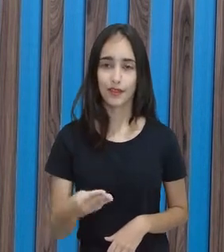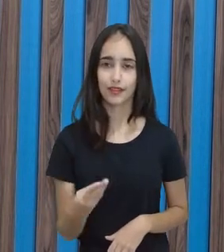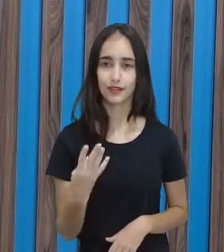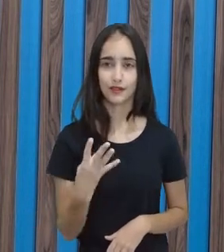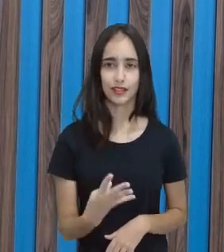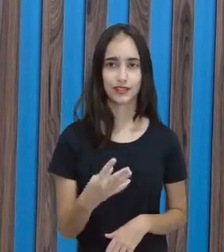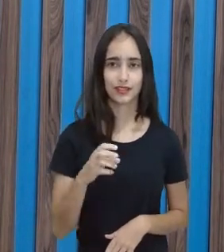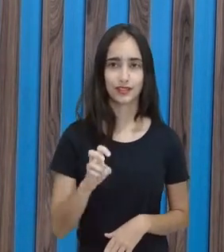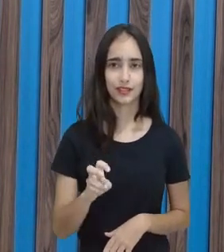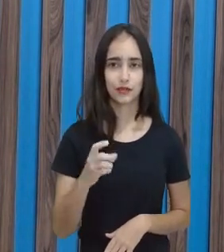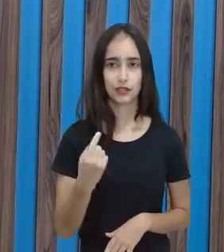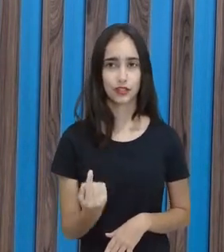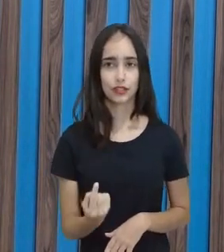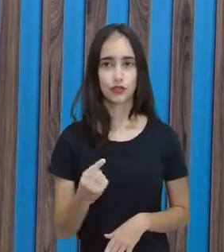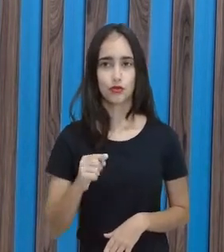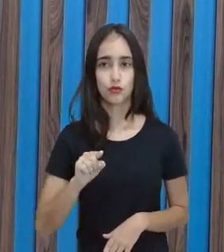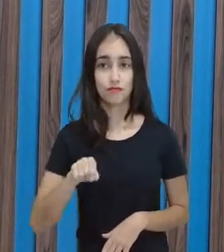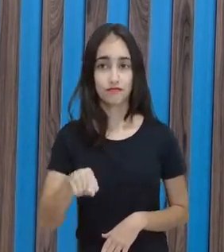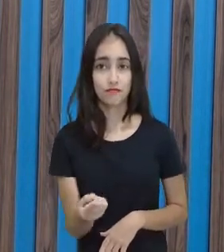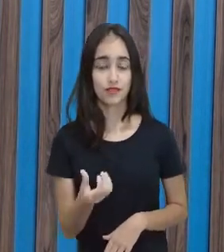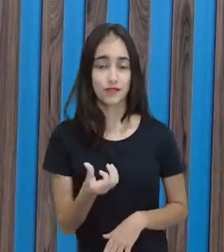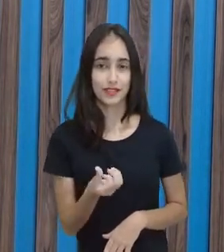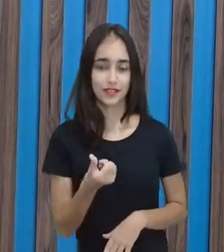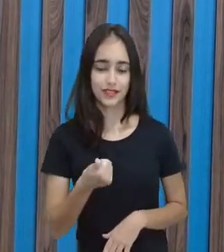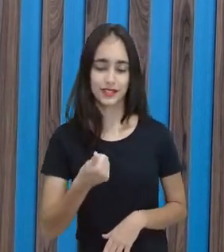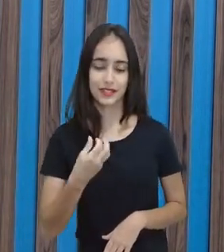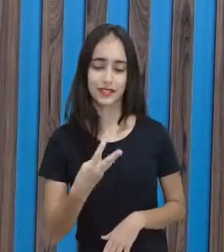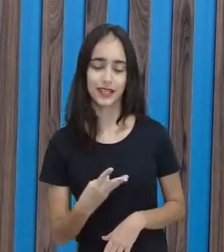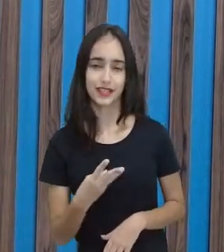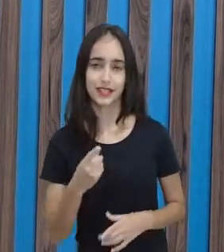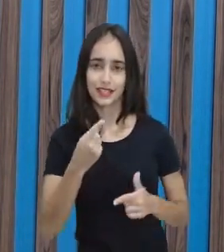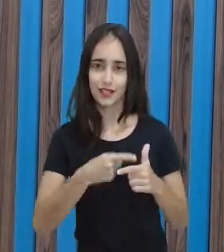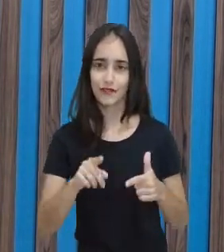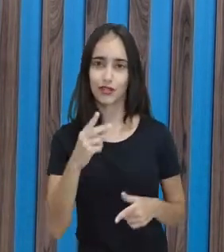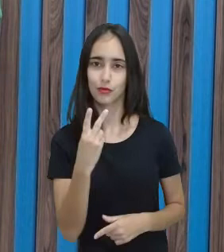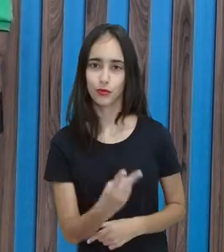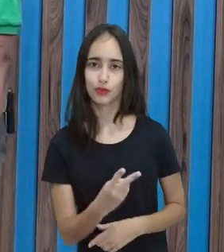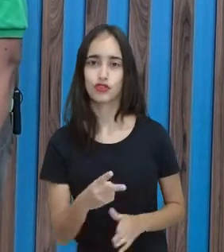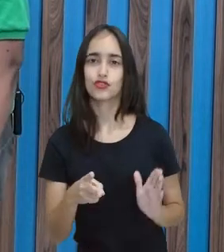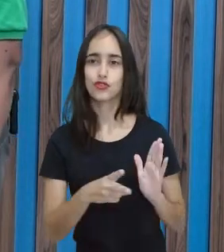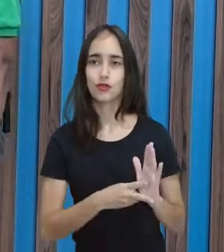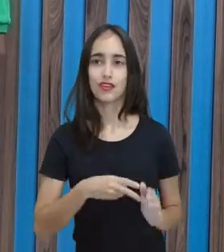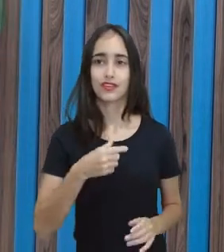1.451.613. Dividido por 2, nós temos o valor de R$